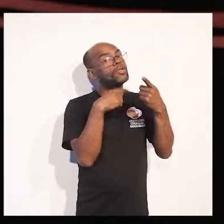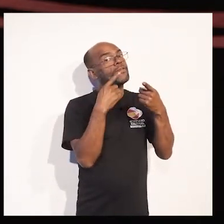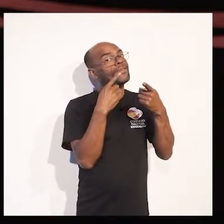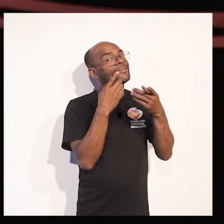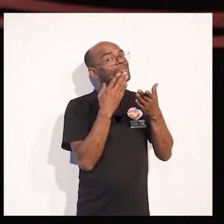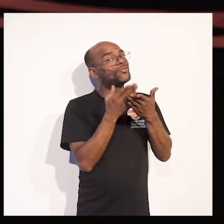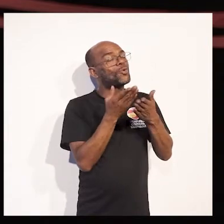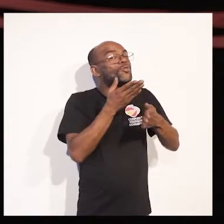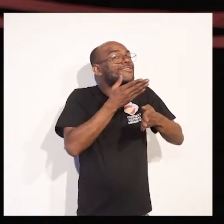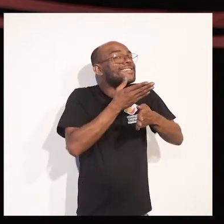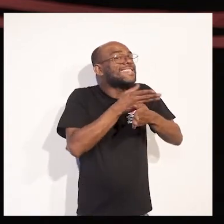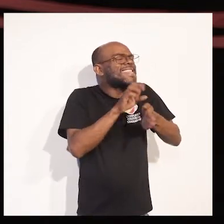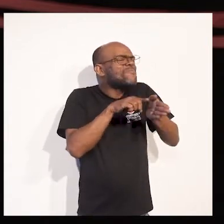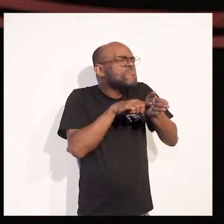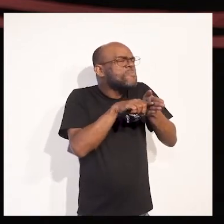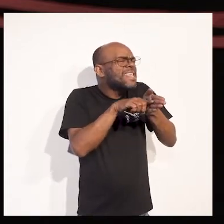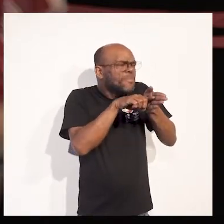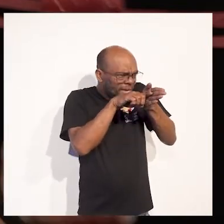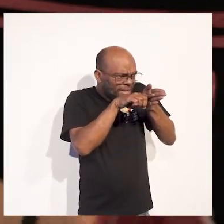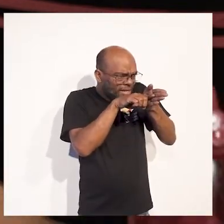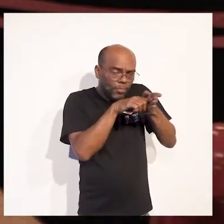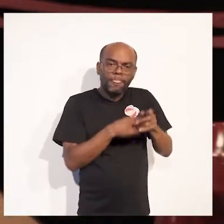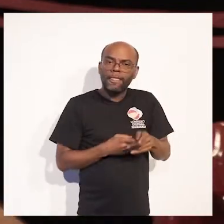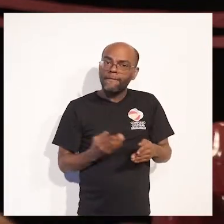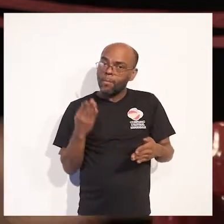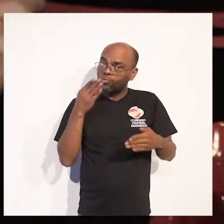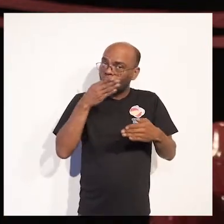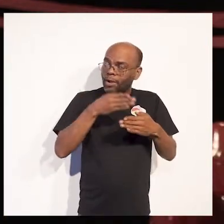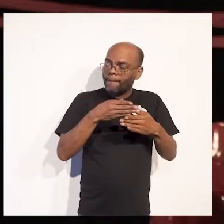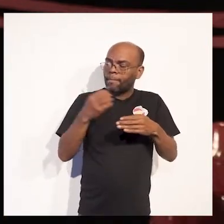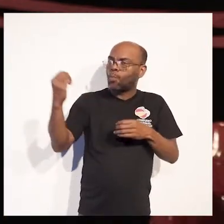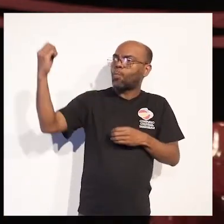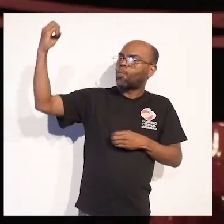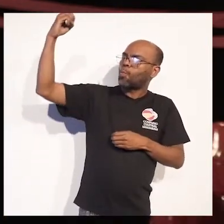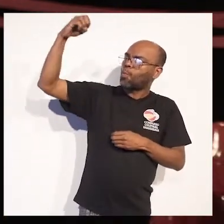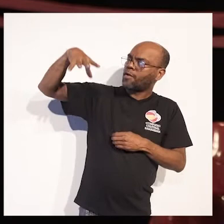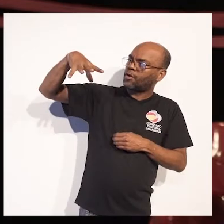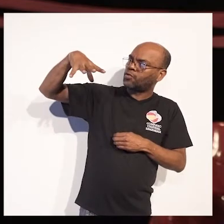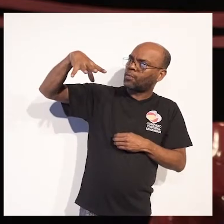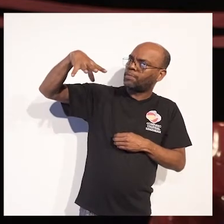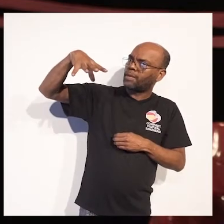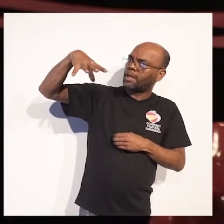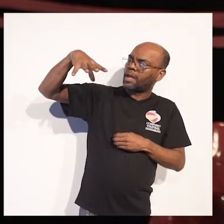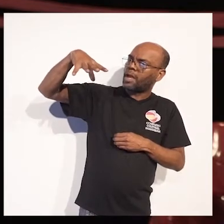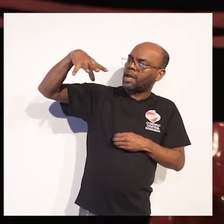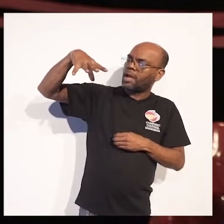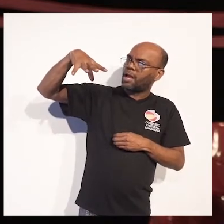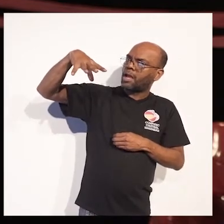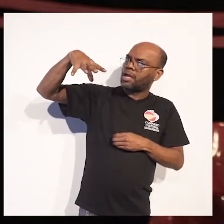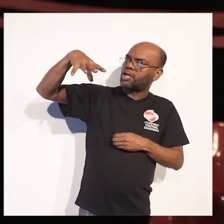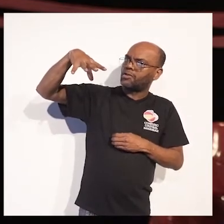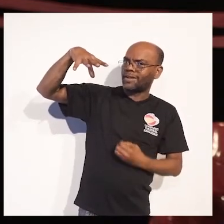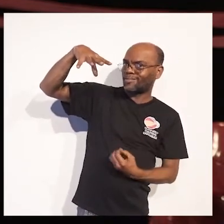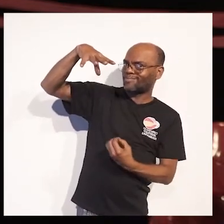experimentando. Tudo bem? A gente vai colocar um refletor e aí a gente vai utilizar uma